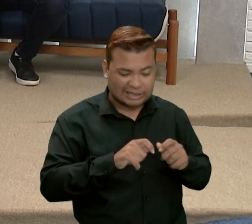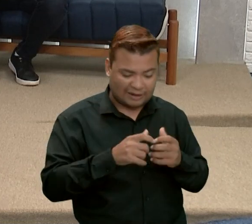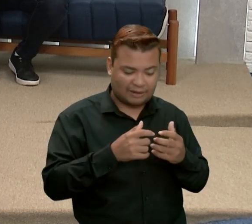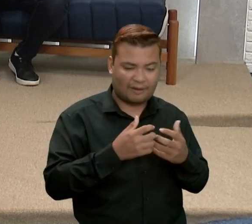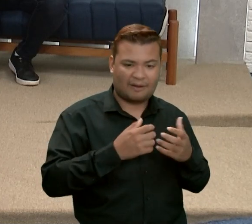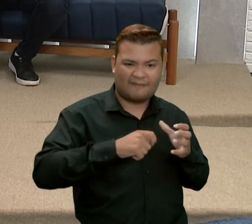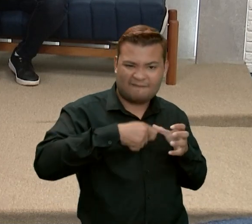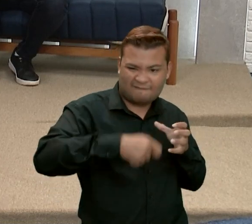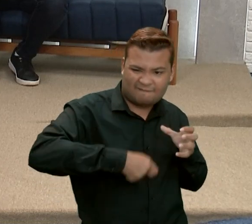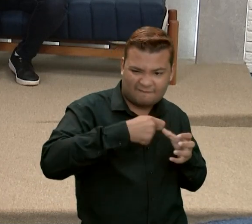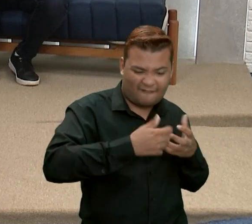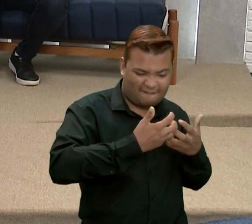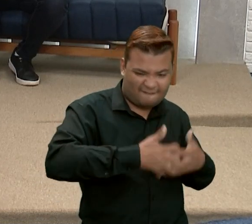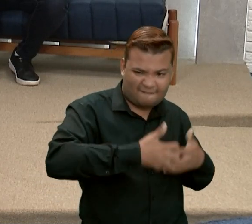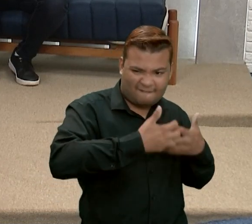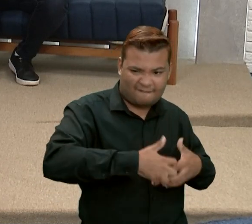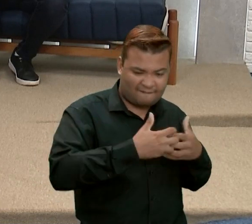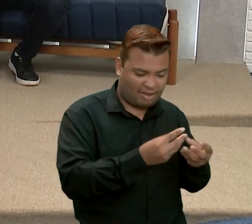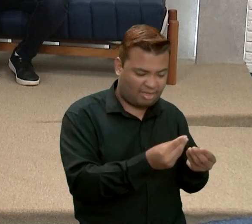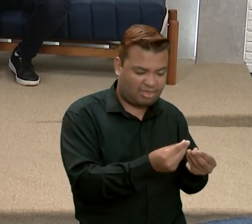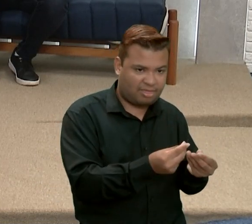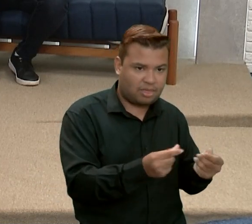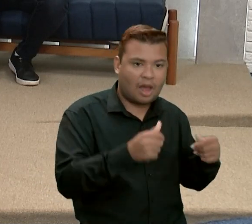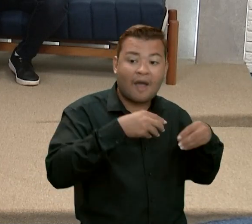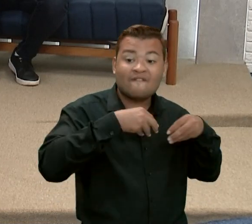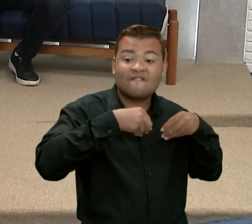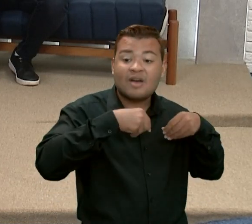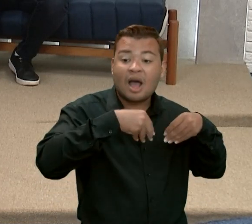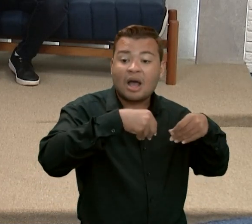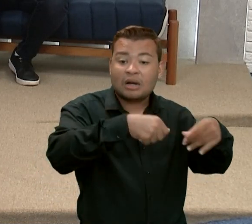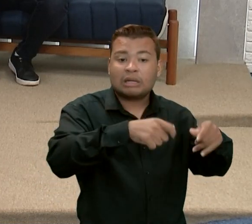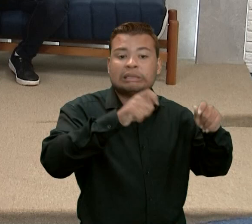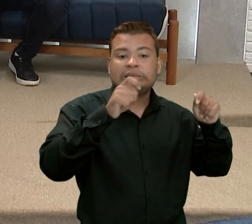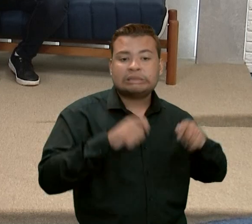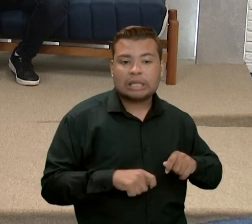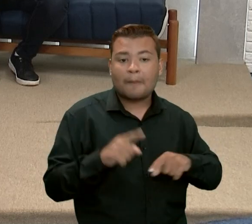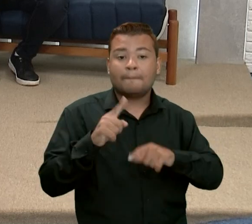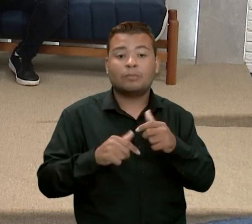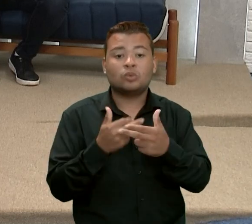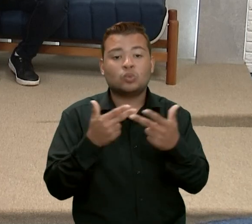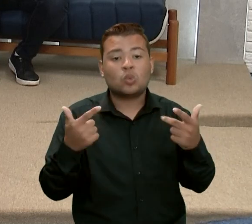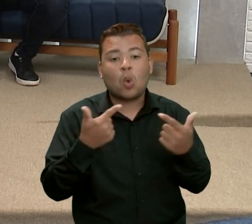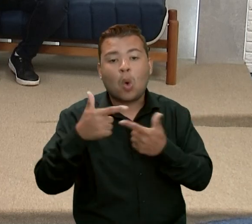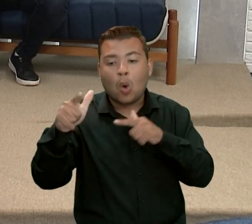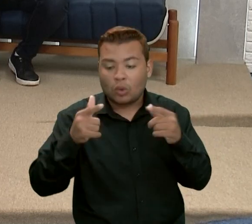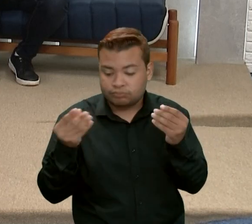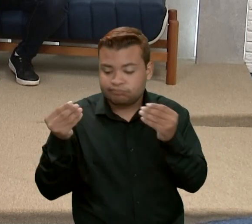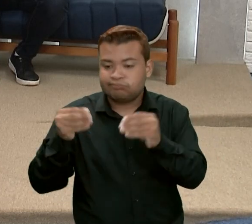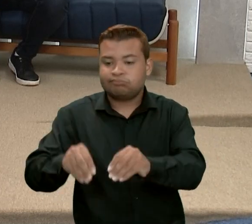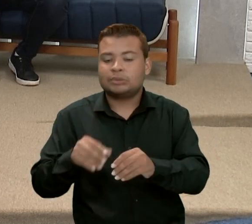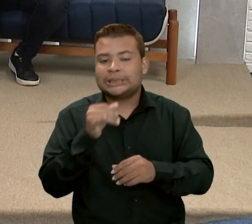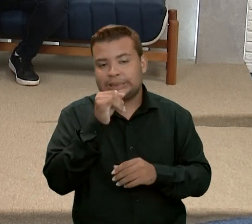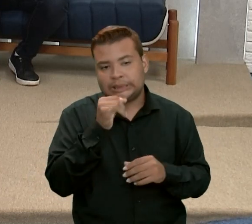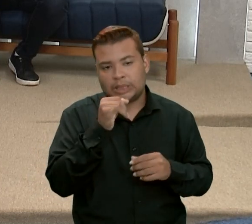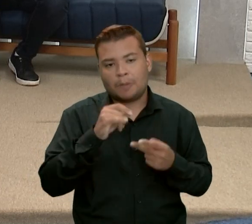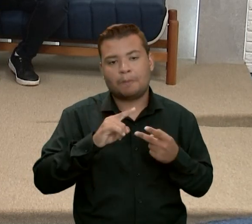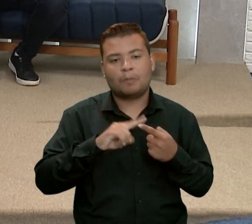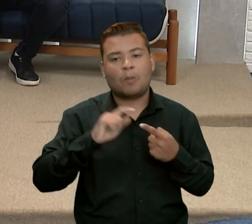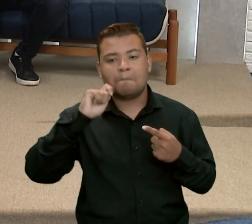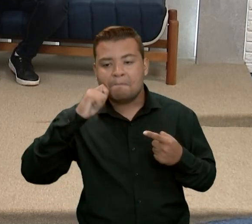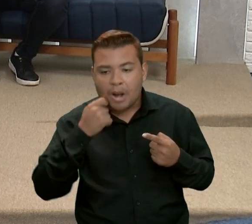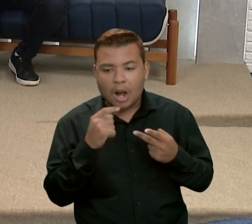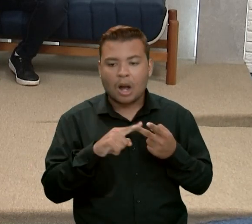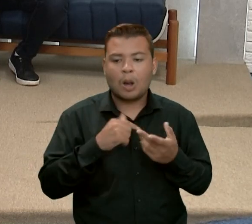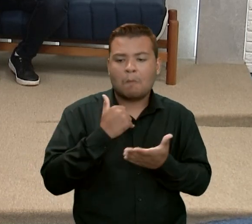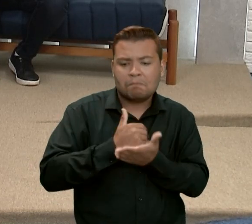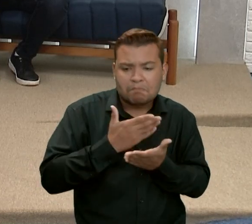triturá-los, desenvolver uma farinha e aí eles vão poder ser incorporados em outros produtos, em pães, em bolo e